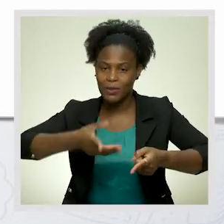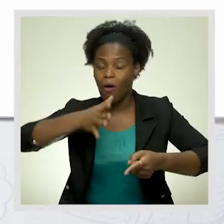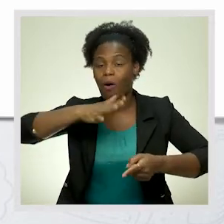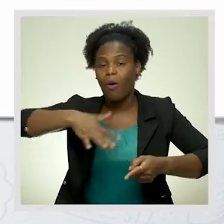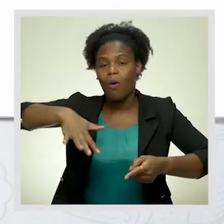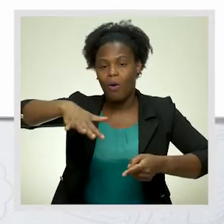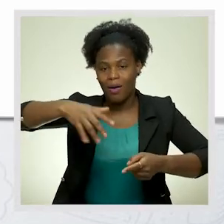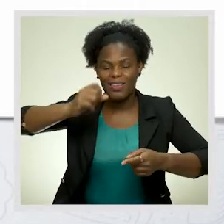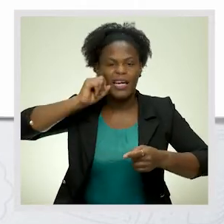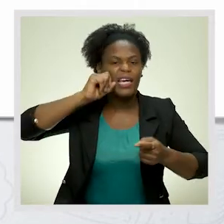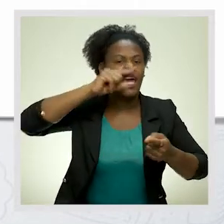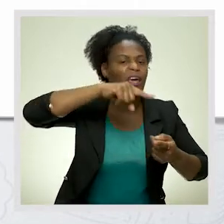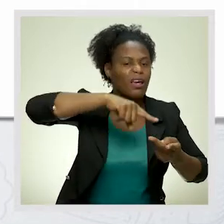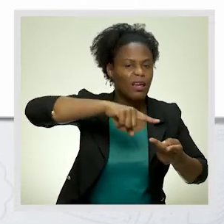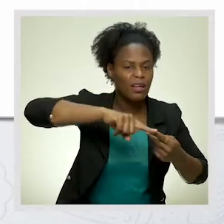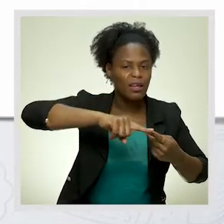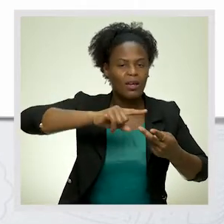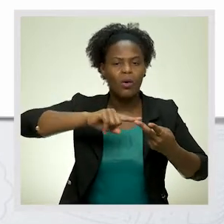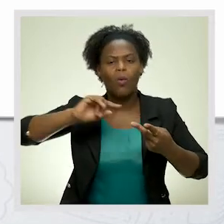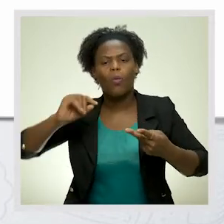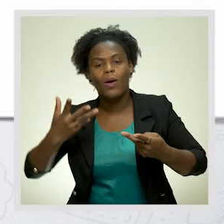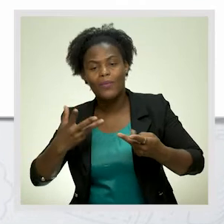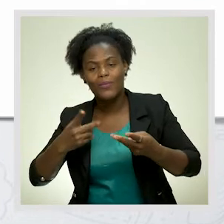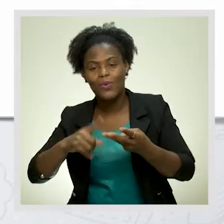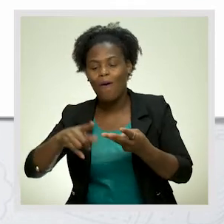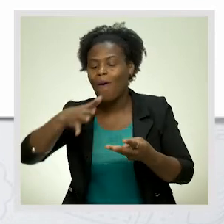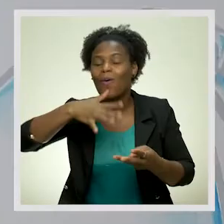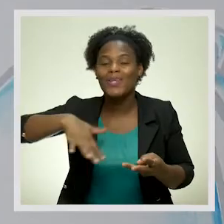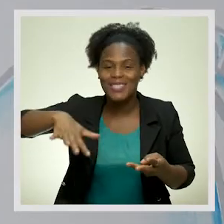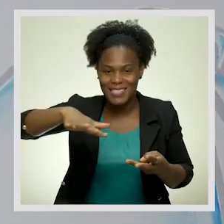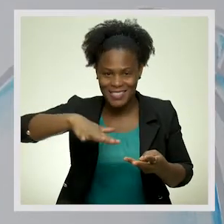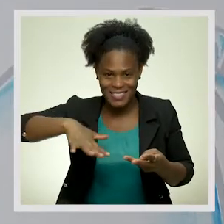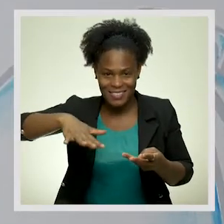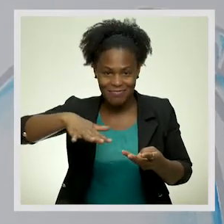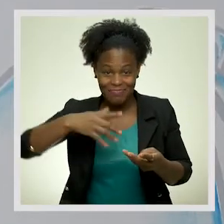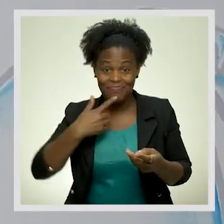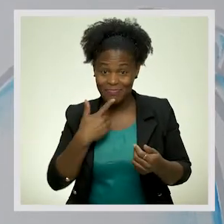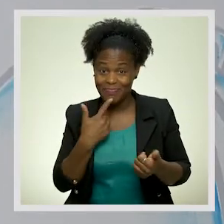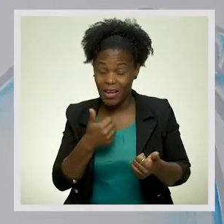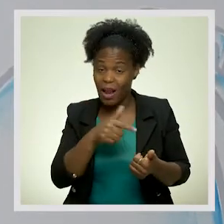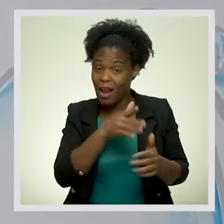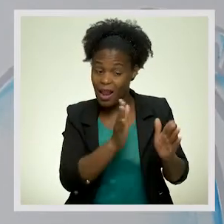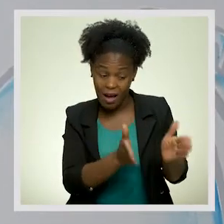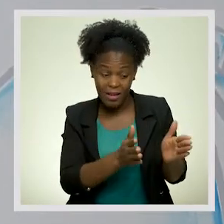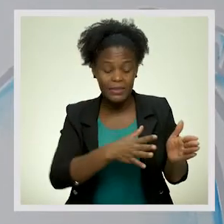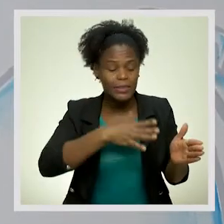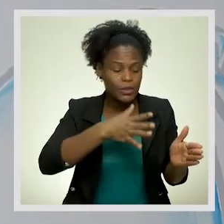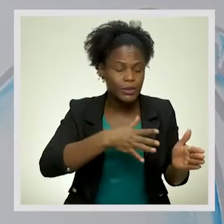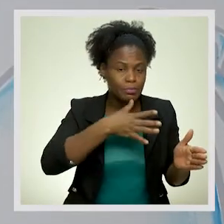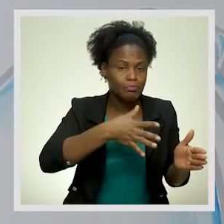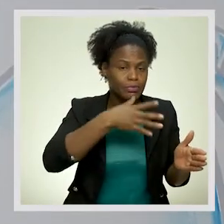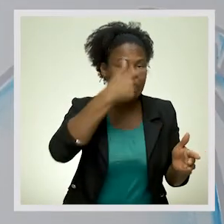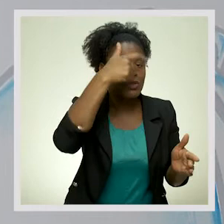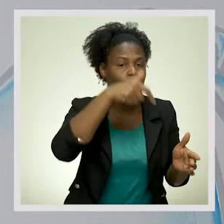quem, quando e onde. Não é? Então, nessa parte, fazemos a apresentação das personagens,